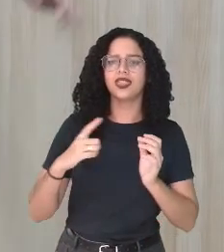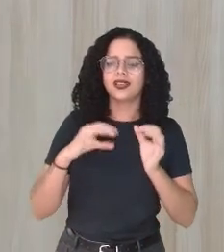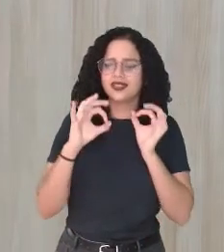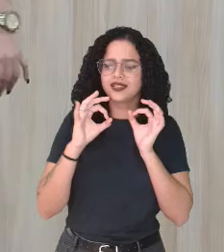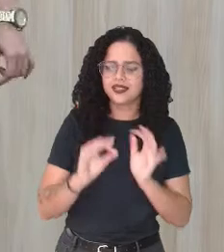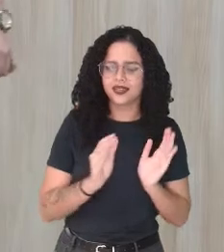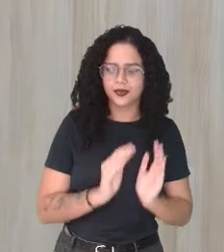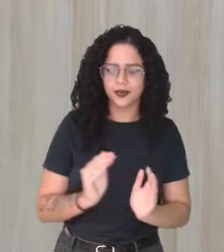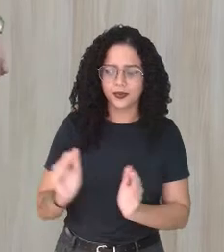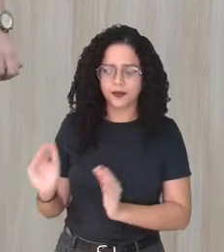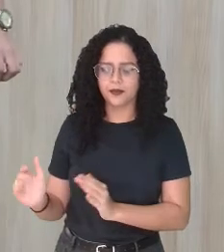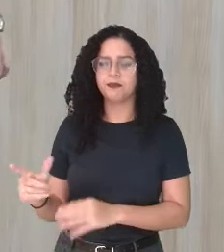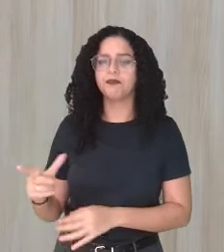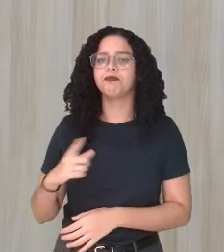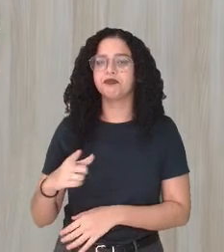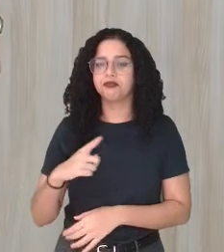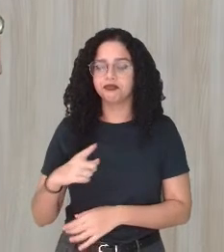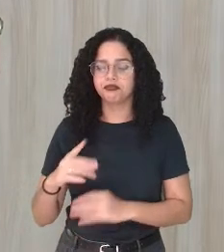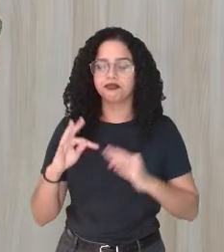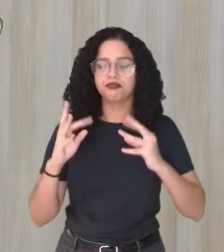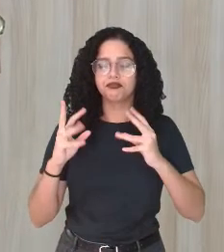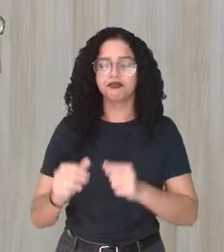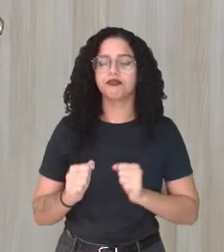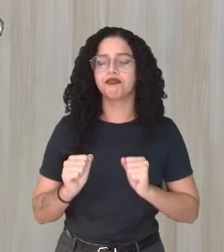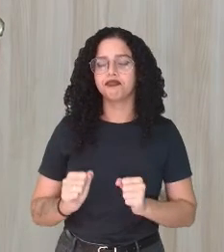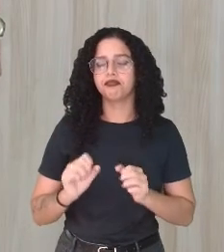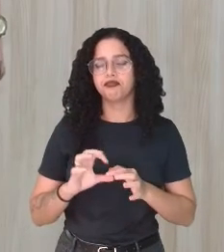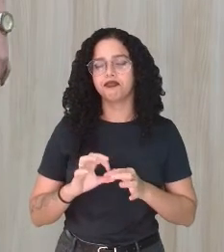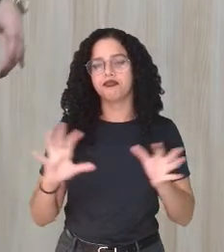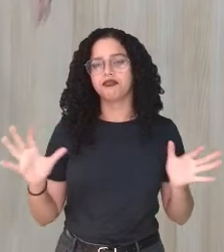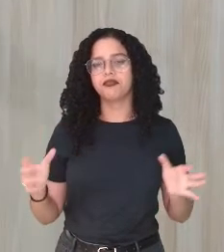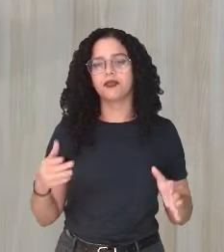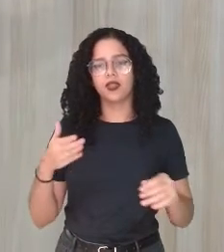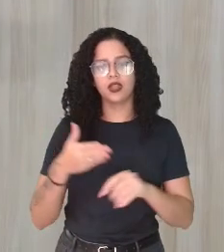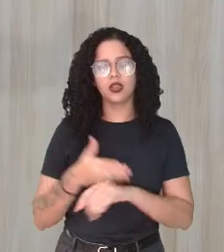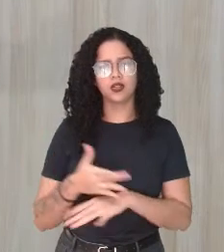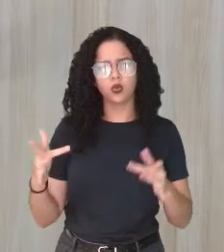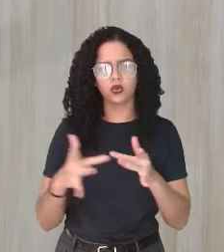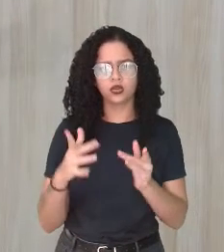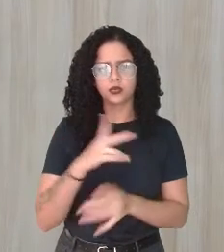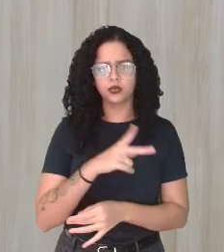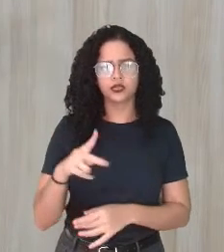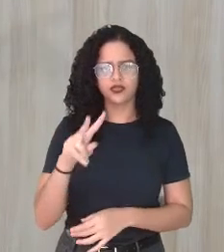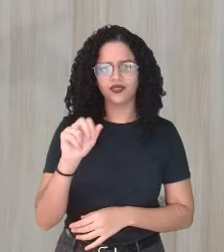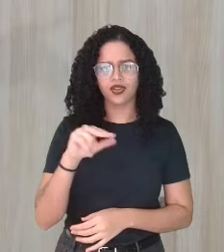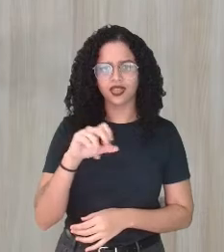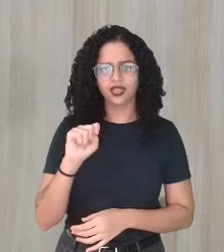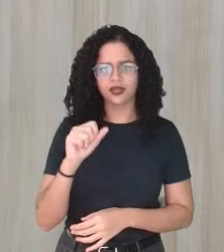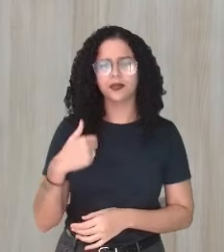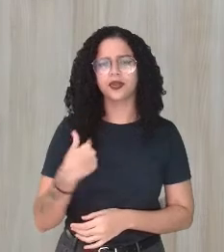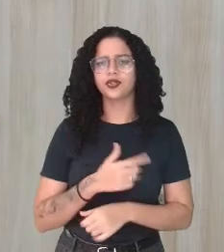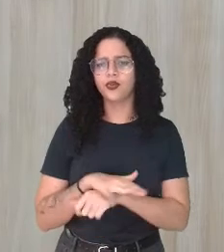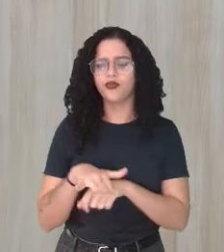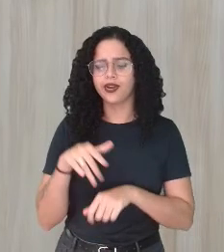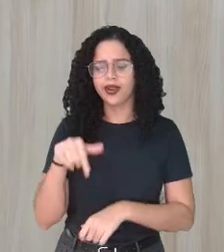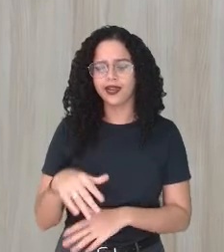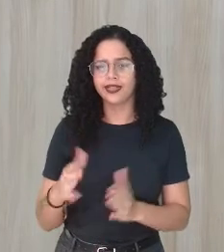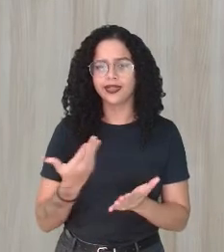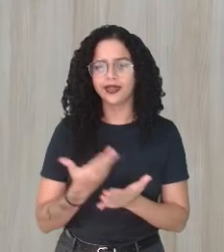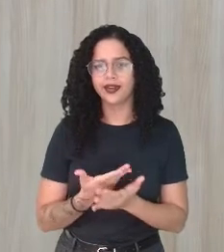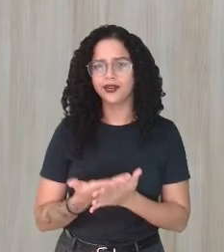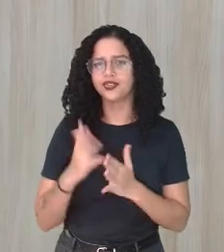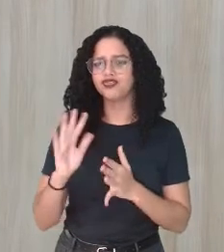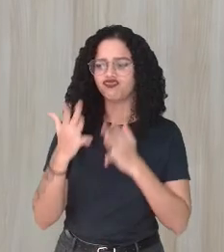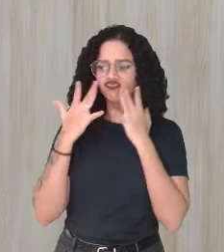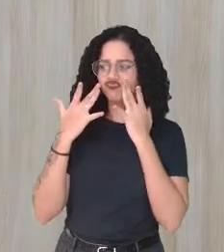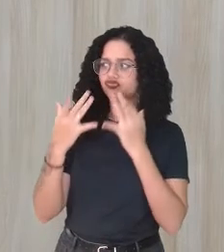né? Cobre toda essa aula, né, professora? Exatamente. Então, entre em contato aí com a professora Vanessa pra gente conversar aqui na aula, tá bom? Já tô